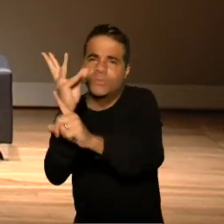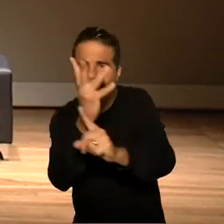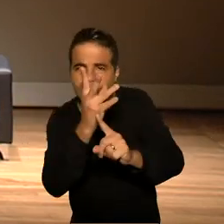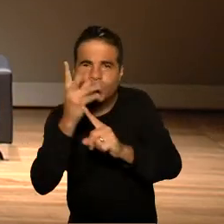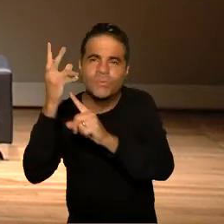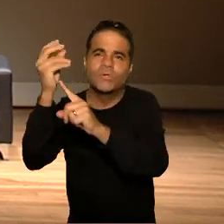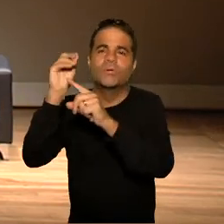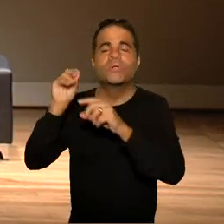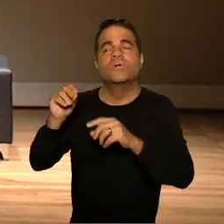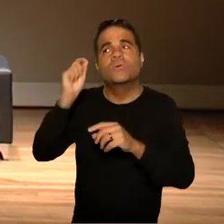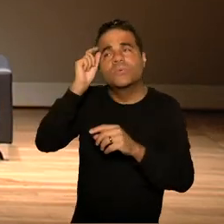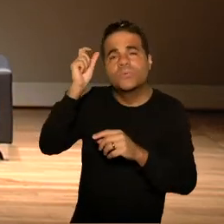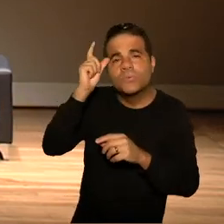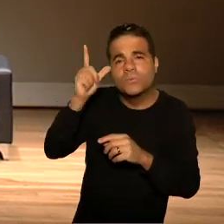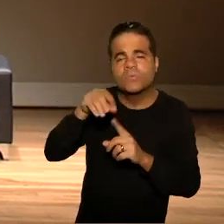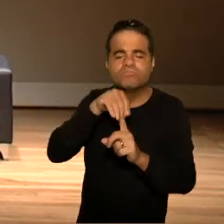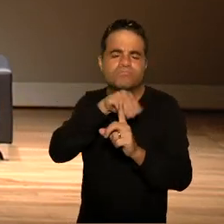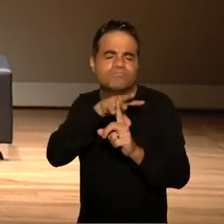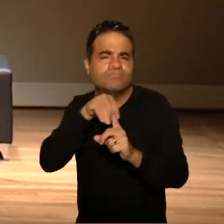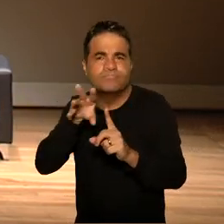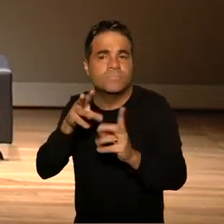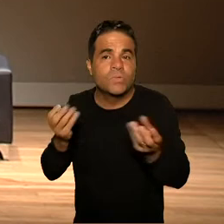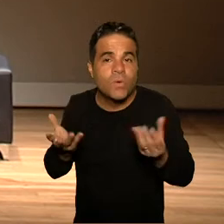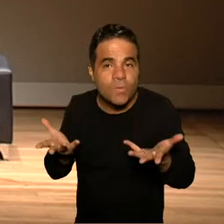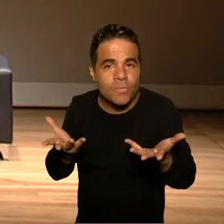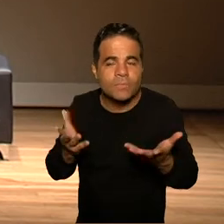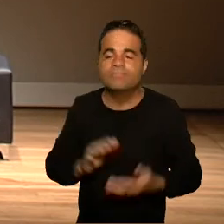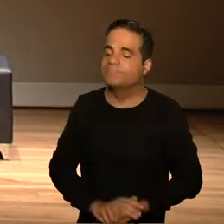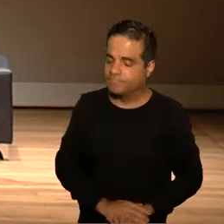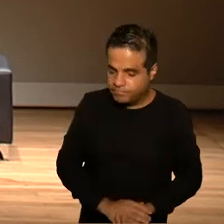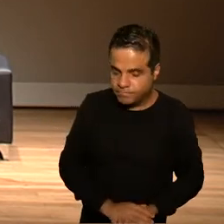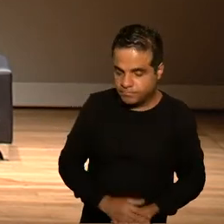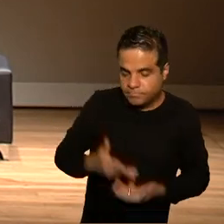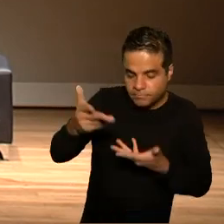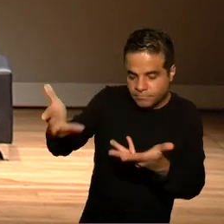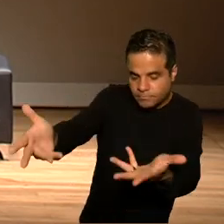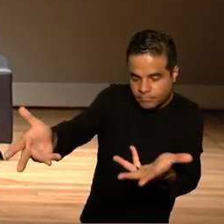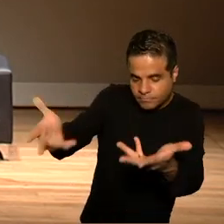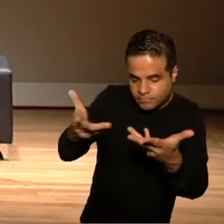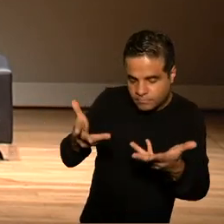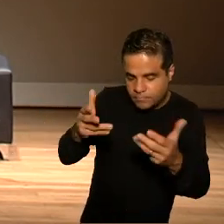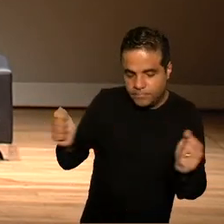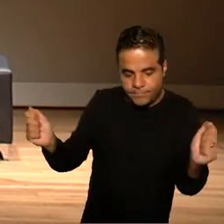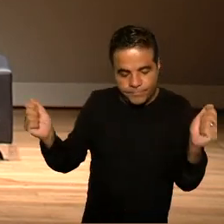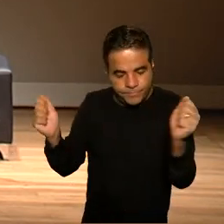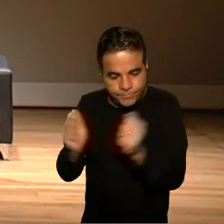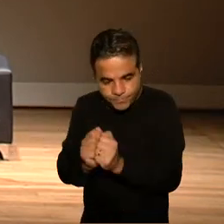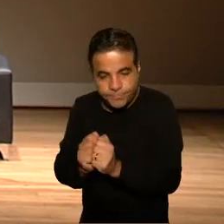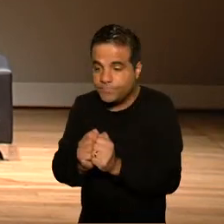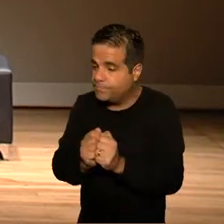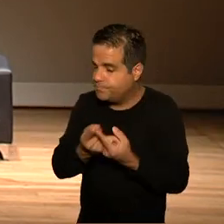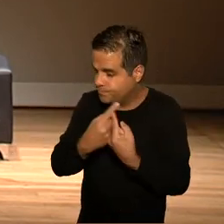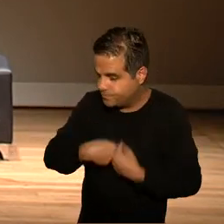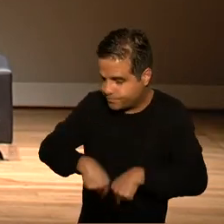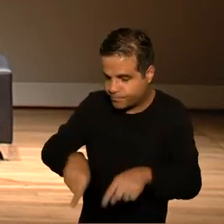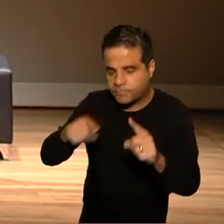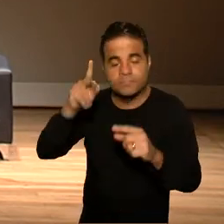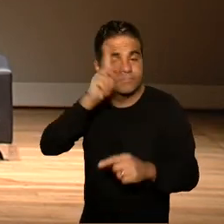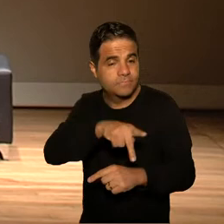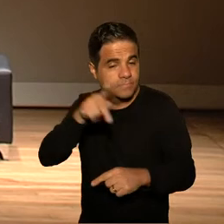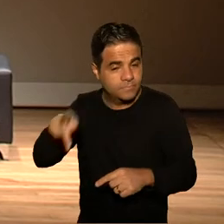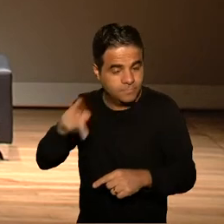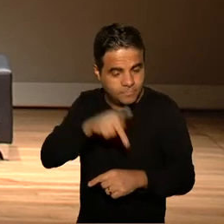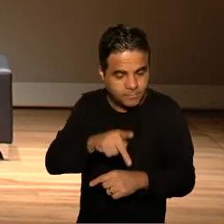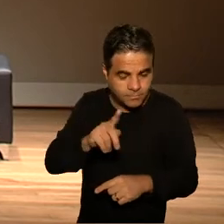cultura ou fazer essa mediação então eu quero convidar aqui para compor a nossa mesa primeiro a